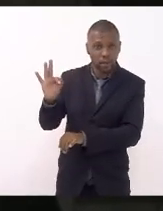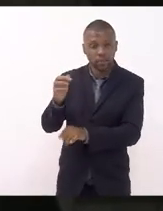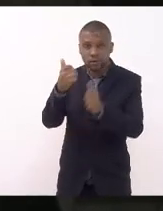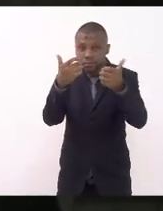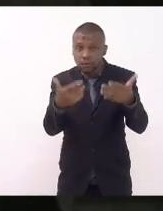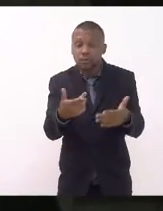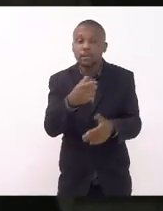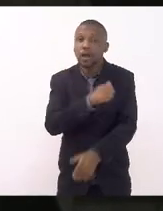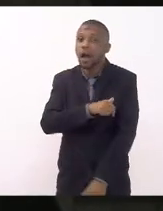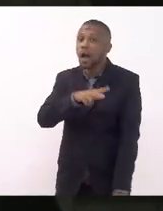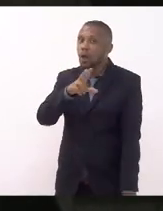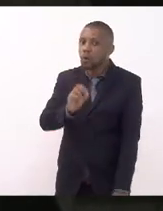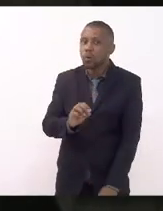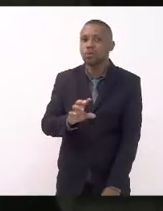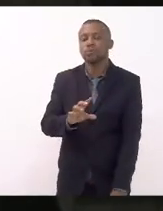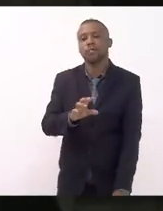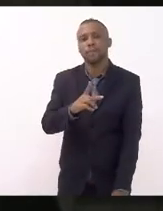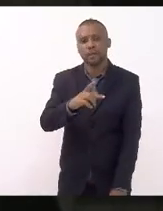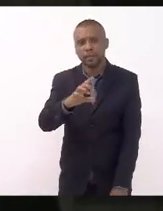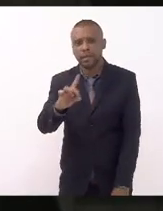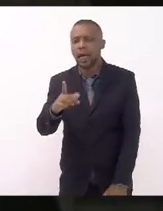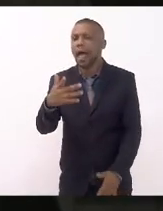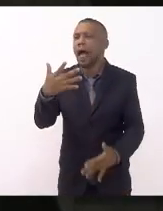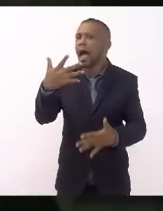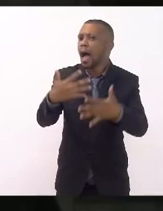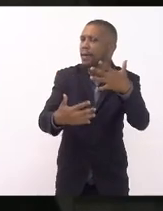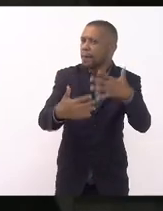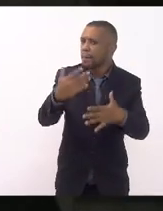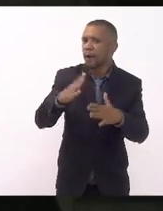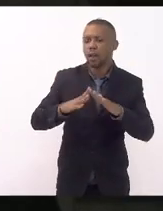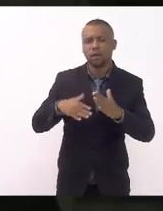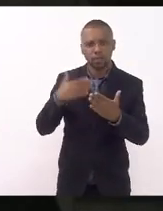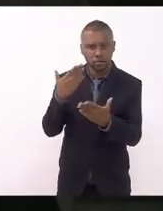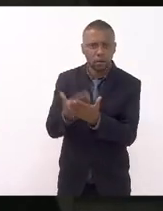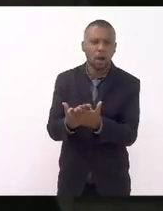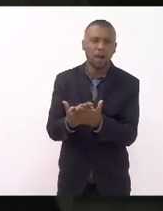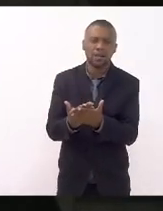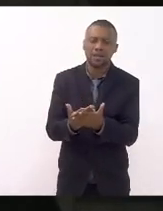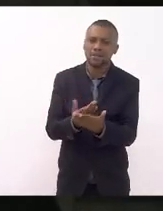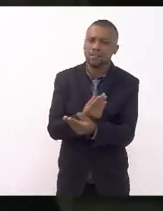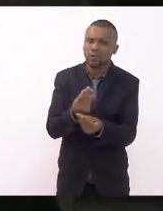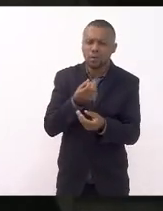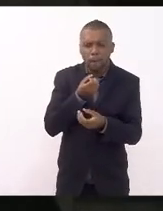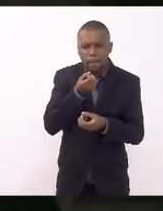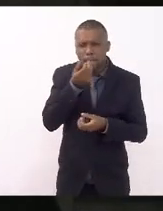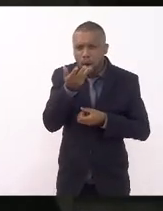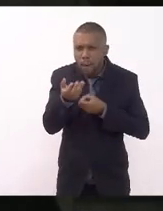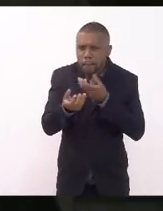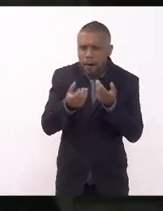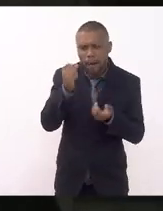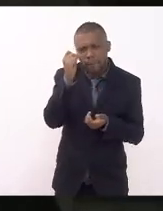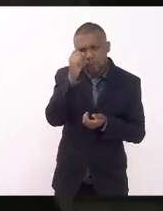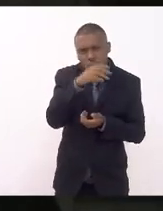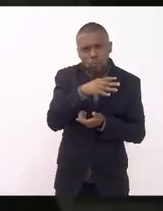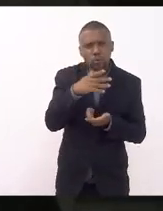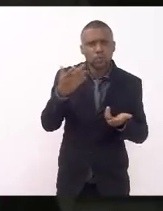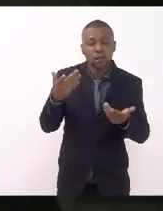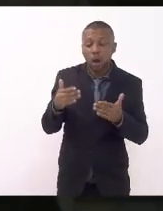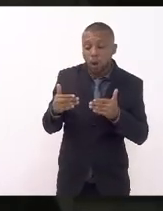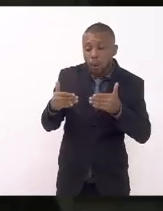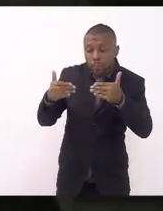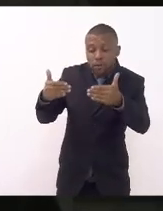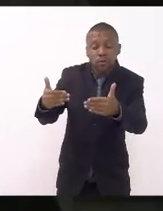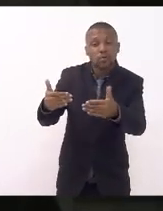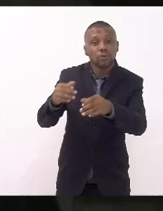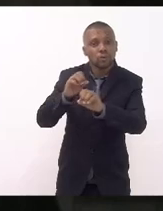com necessidades especiais atrapalham as escolas, depois de tantas declarações absurdas, o ministro da Educação,